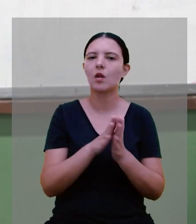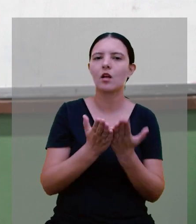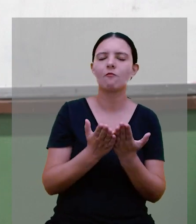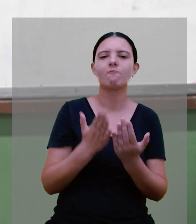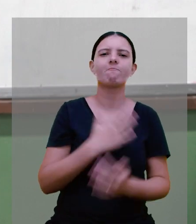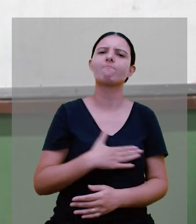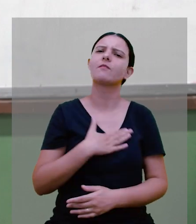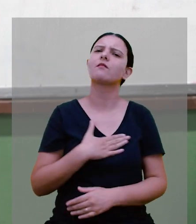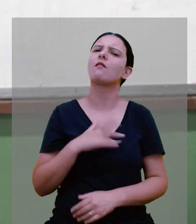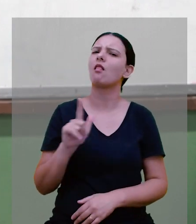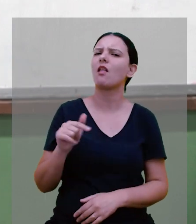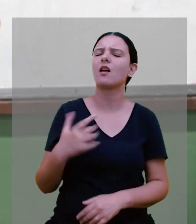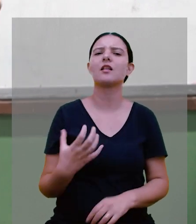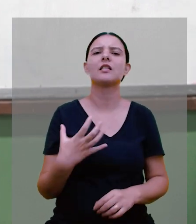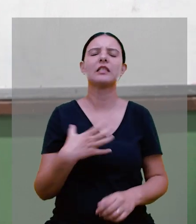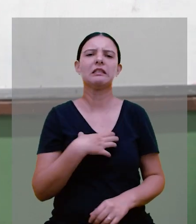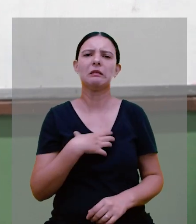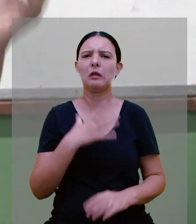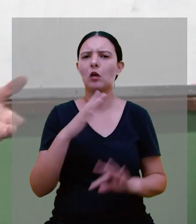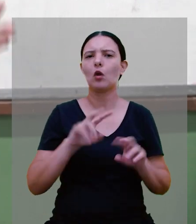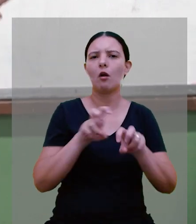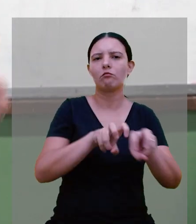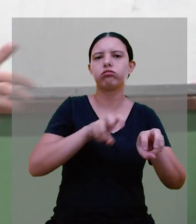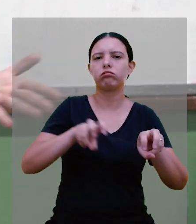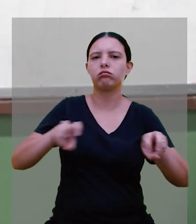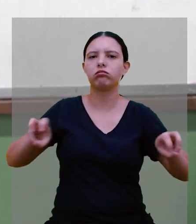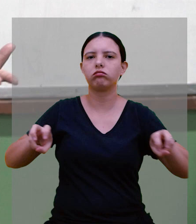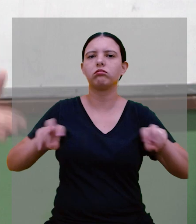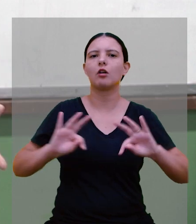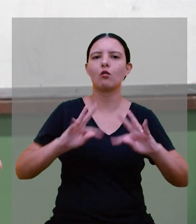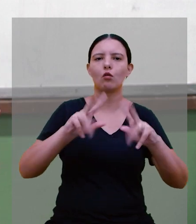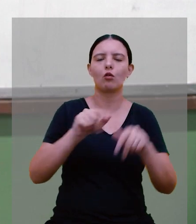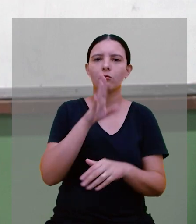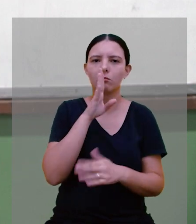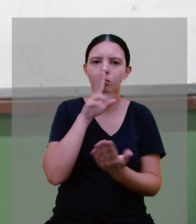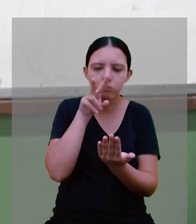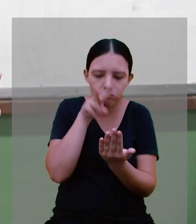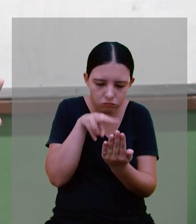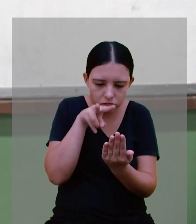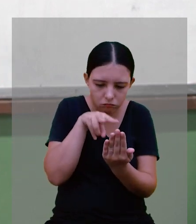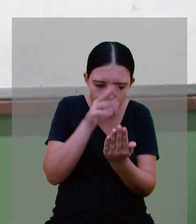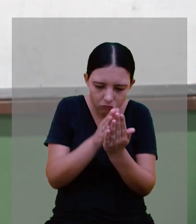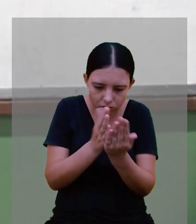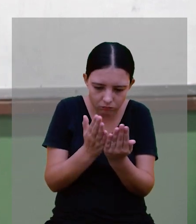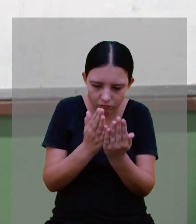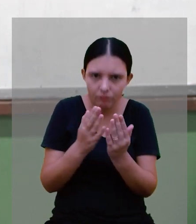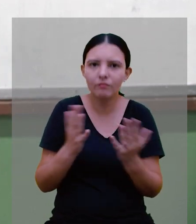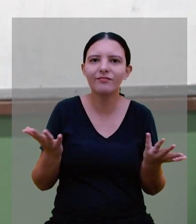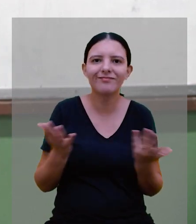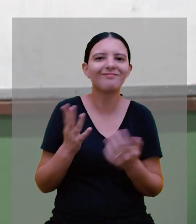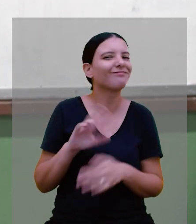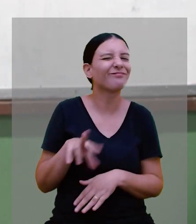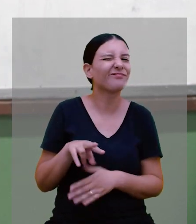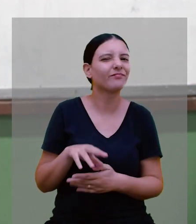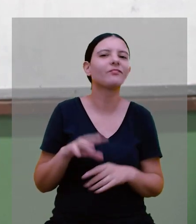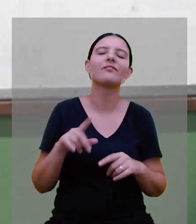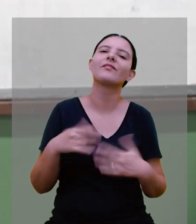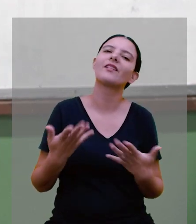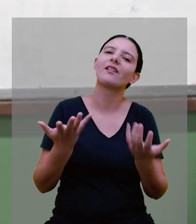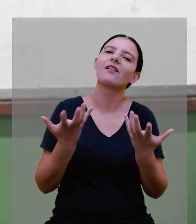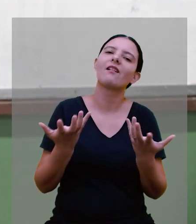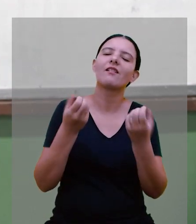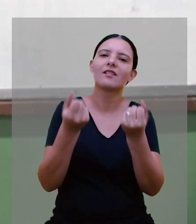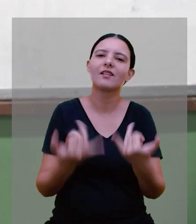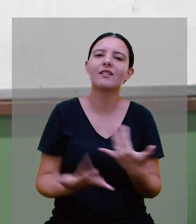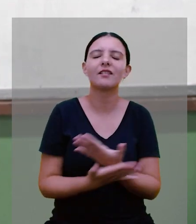de prazer e não uma forma de pôr todo mundo sentado numa sala quietinho, disciplinado e lendo? Né? Então, o que eu quero dizer para vocês é